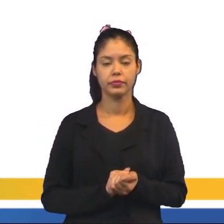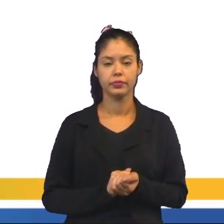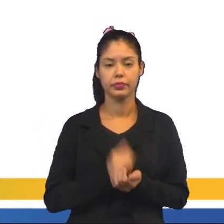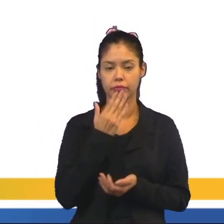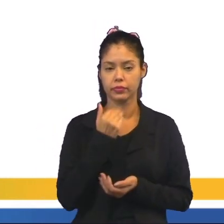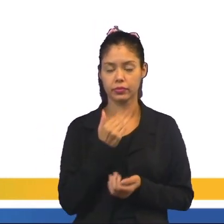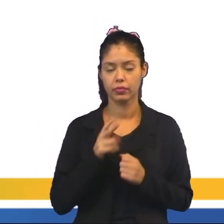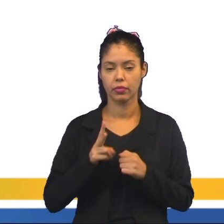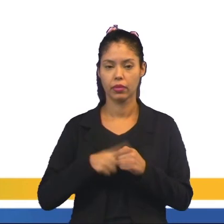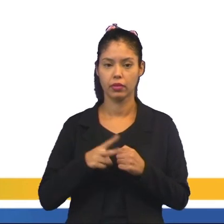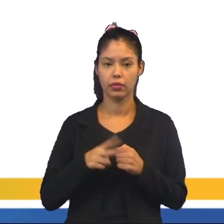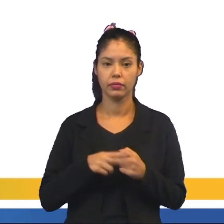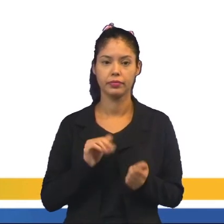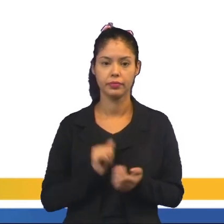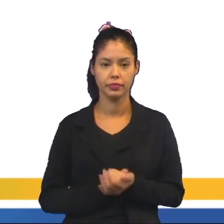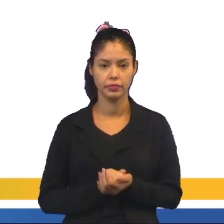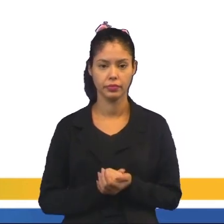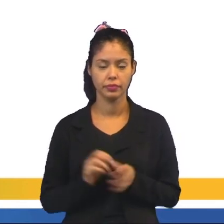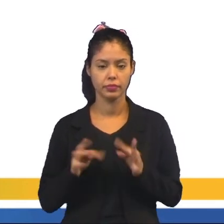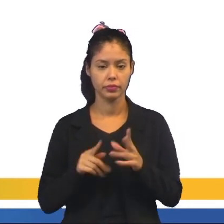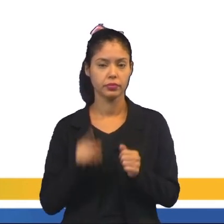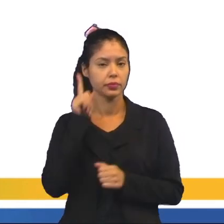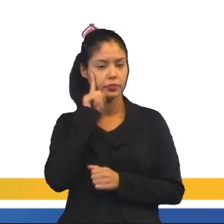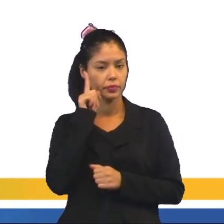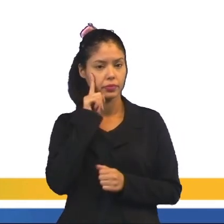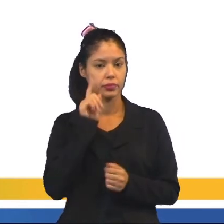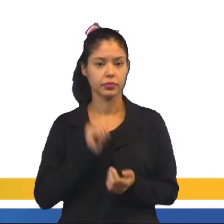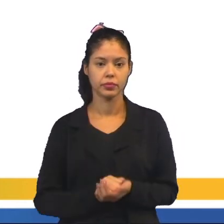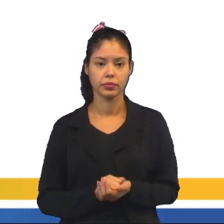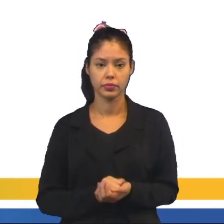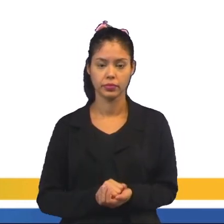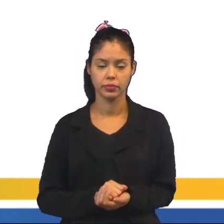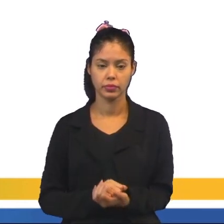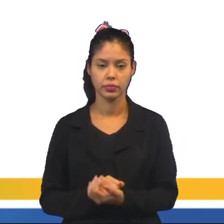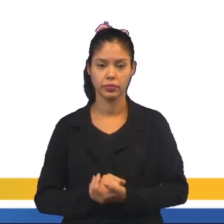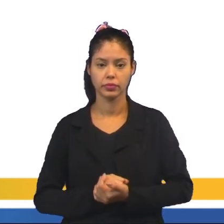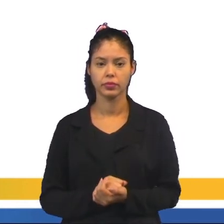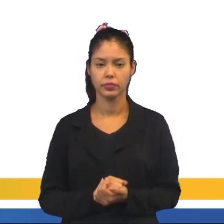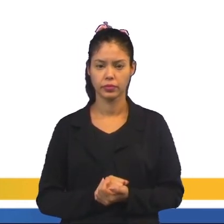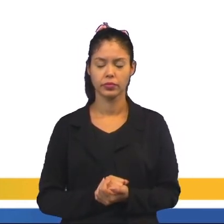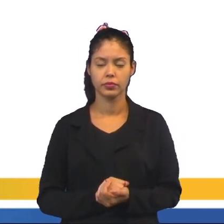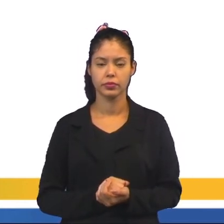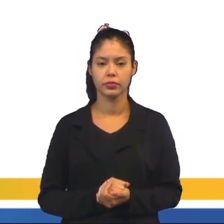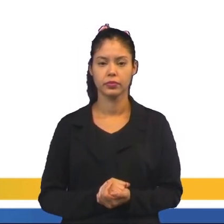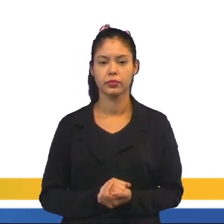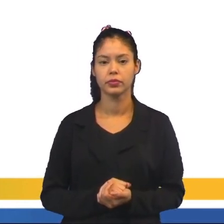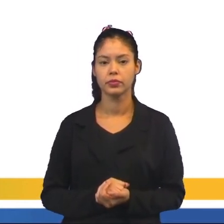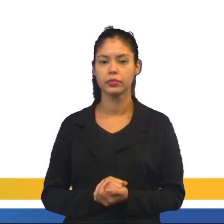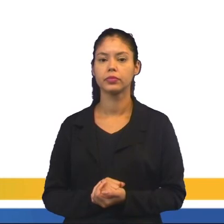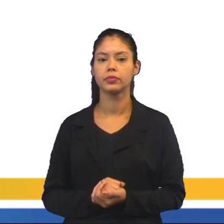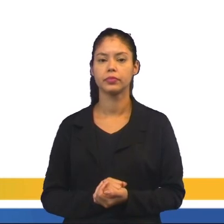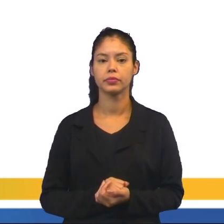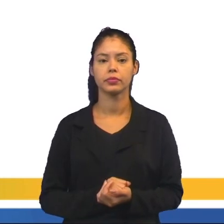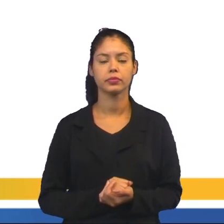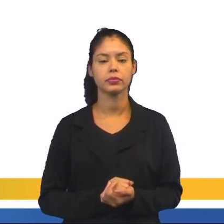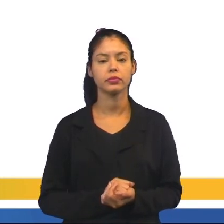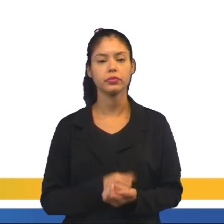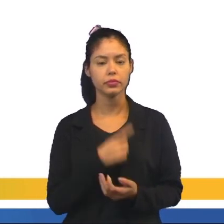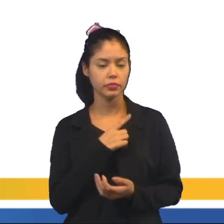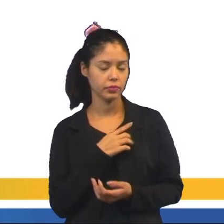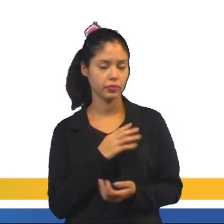com o verbo salada todos os dias é o predicado a la casa de me